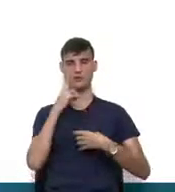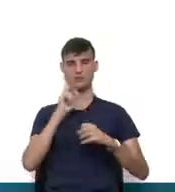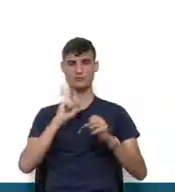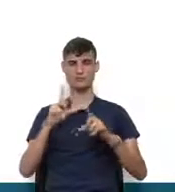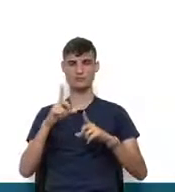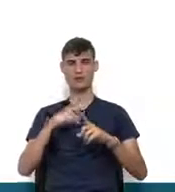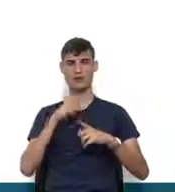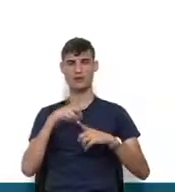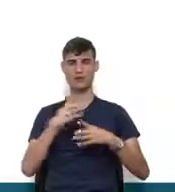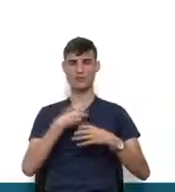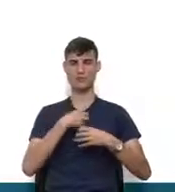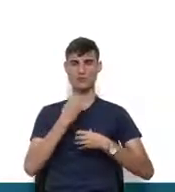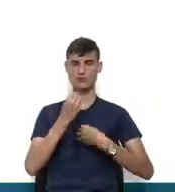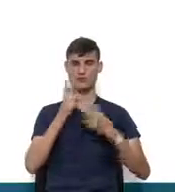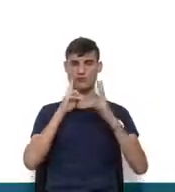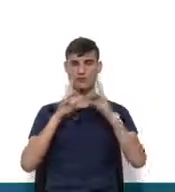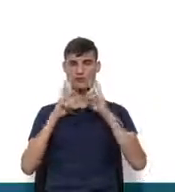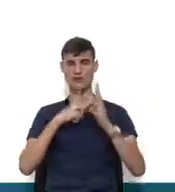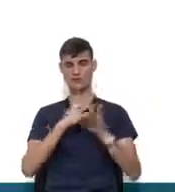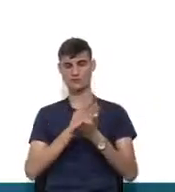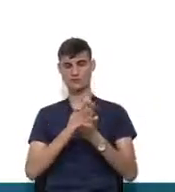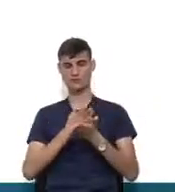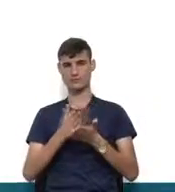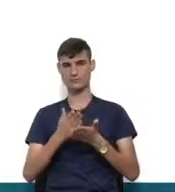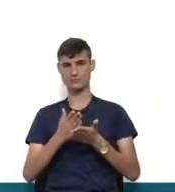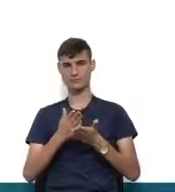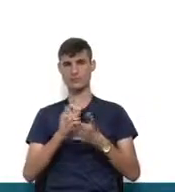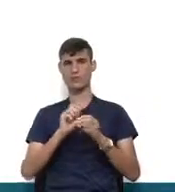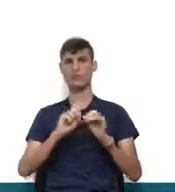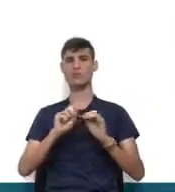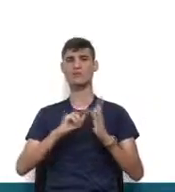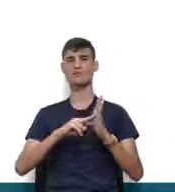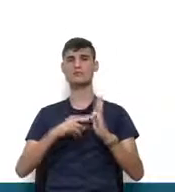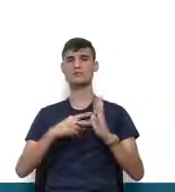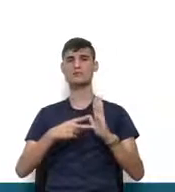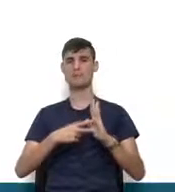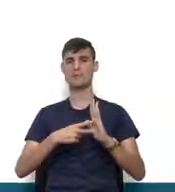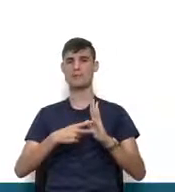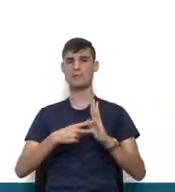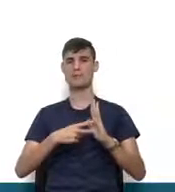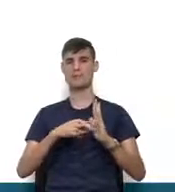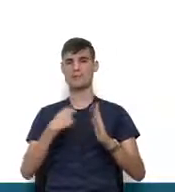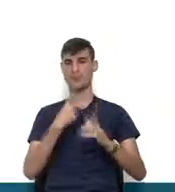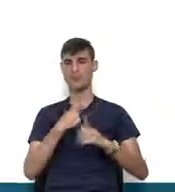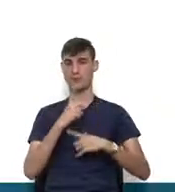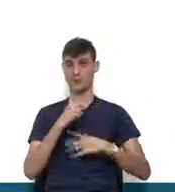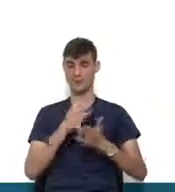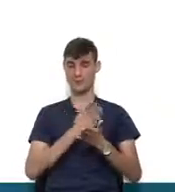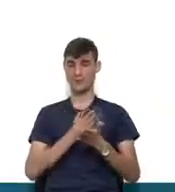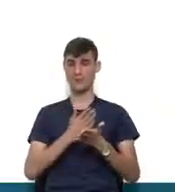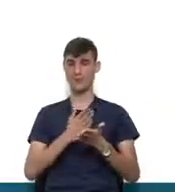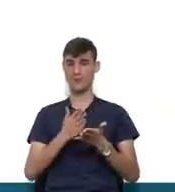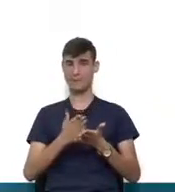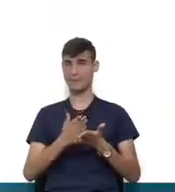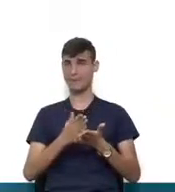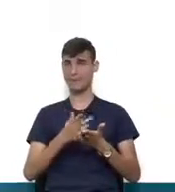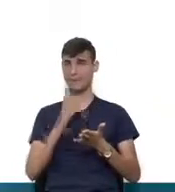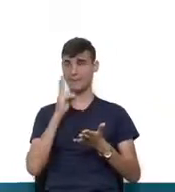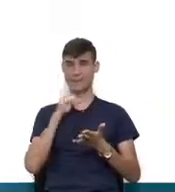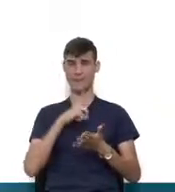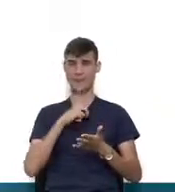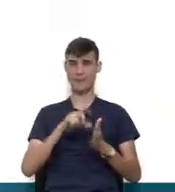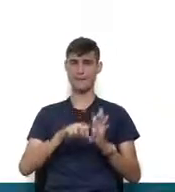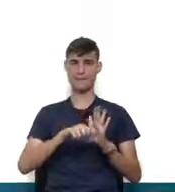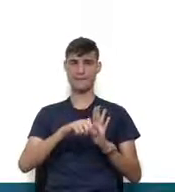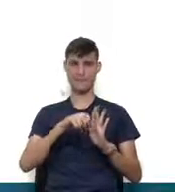estou trabalhando com sequência. O que quer dizer isso, né? Então, nós temos aqui uma sequência, aqui nós temos o